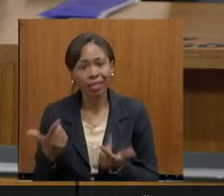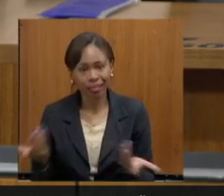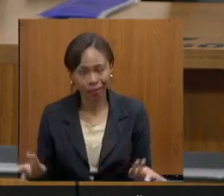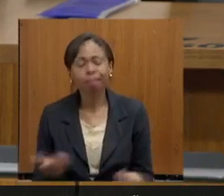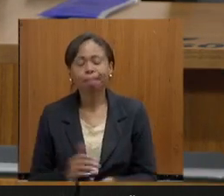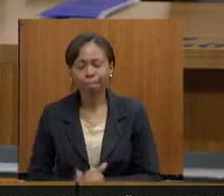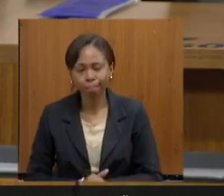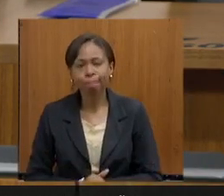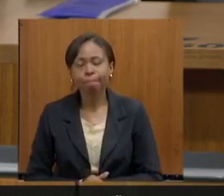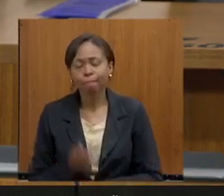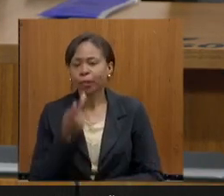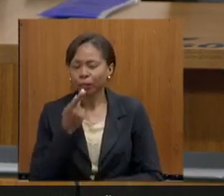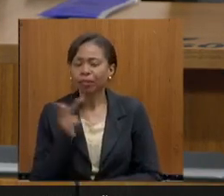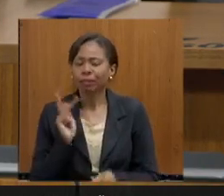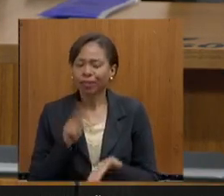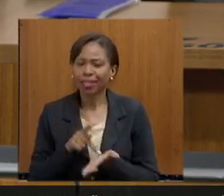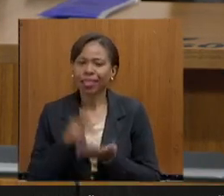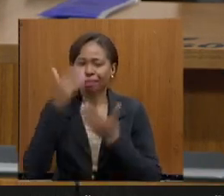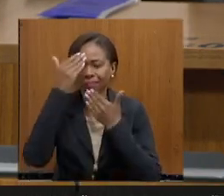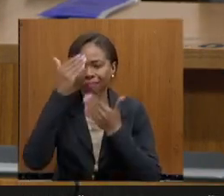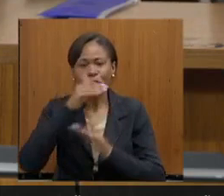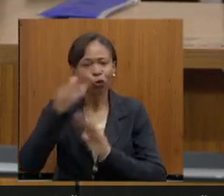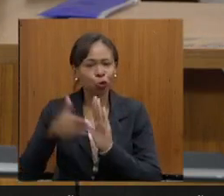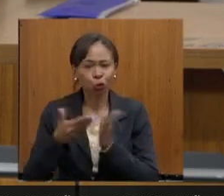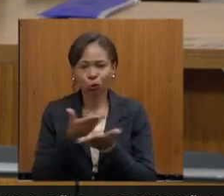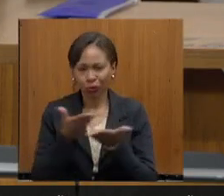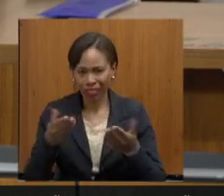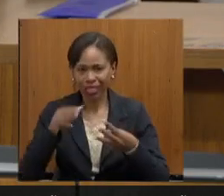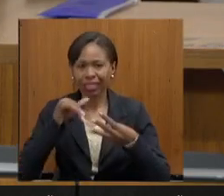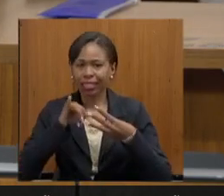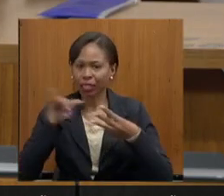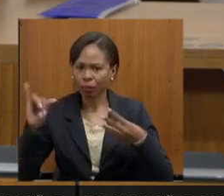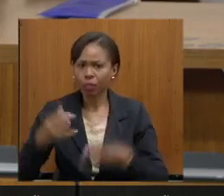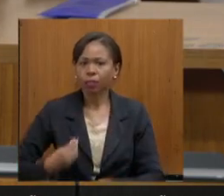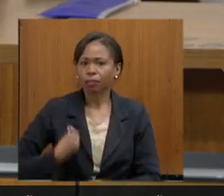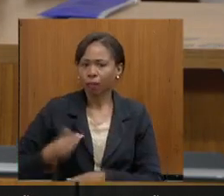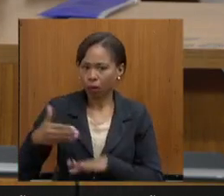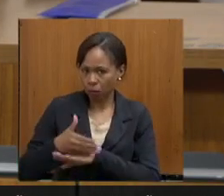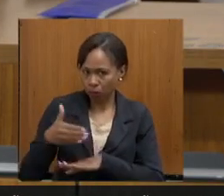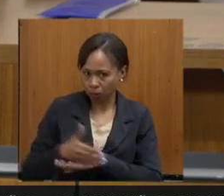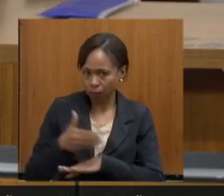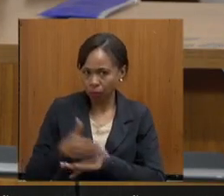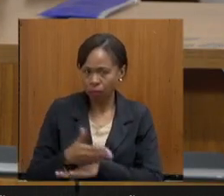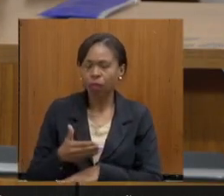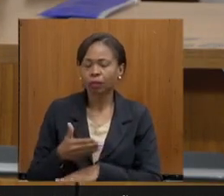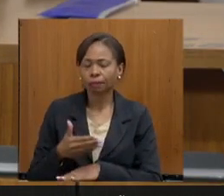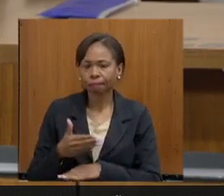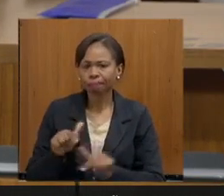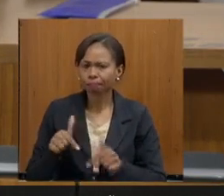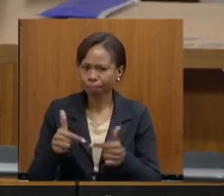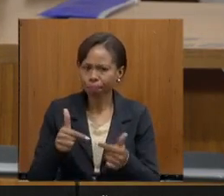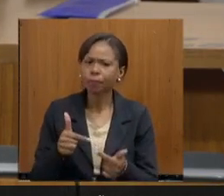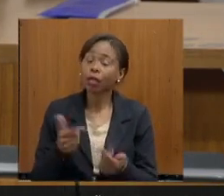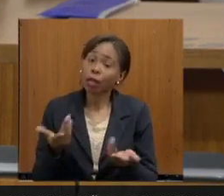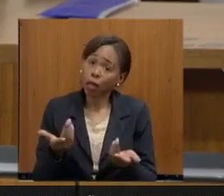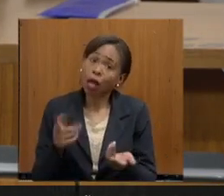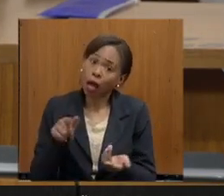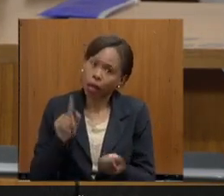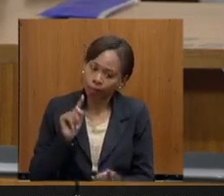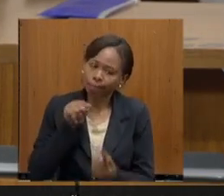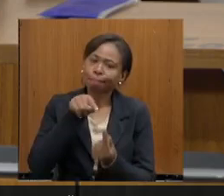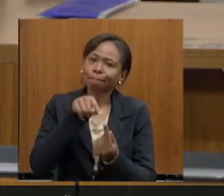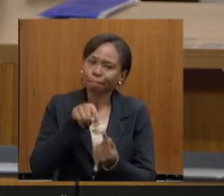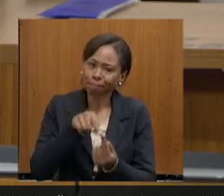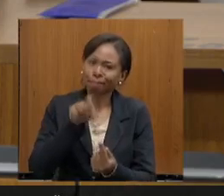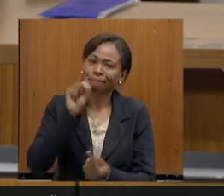que é assim e aqui Agradeço a todos da Cemig que tem participado disso o nosso nosso objetivo é esse mesmo